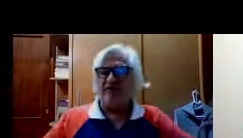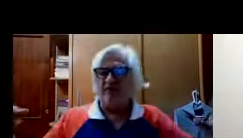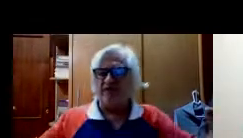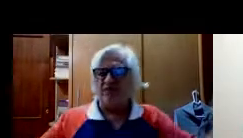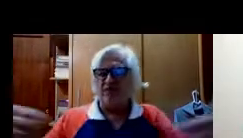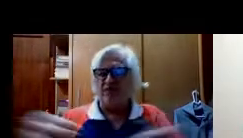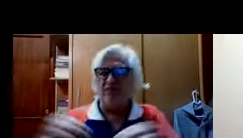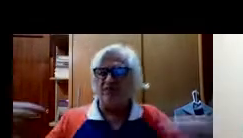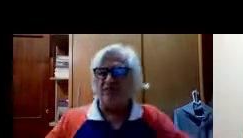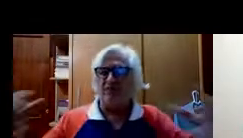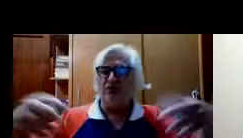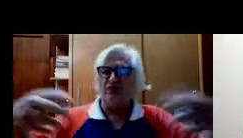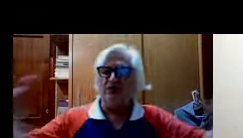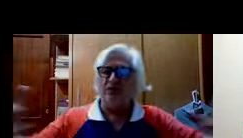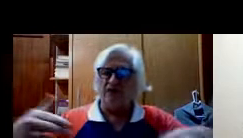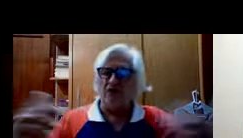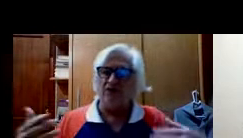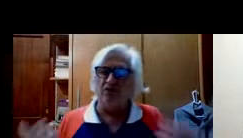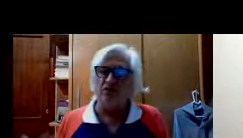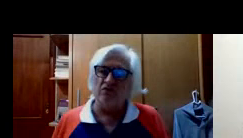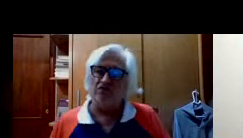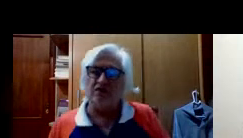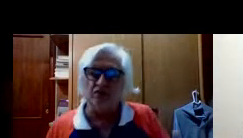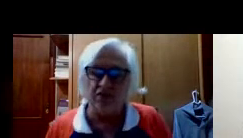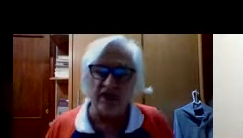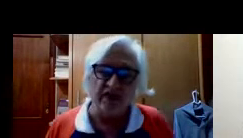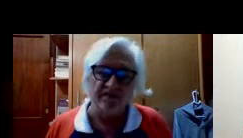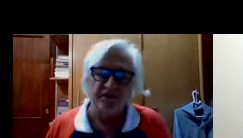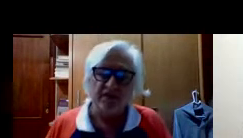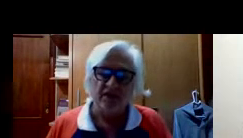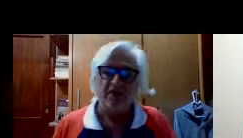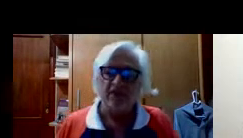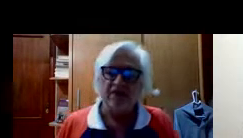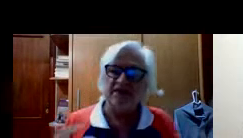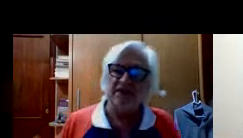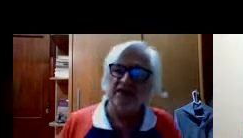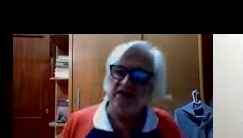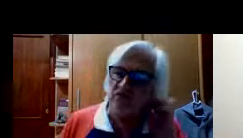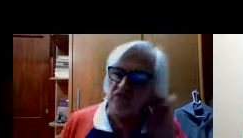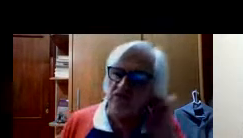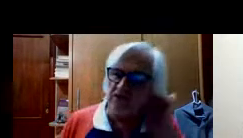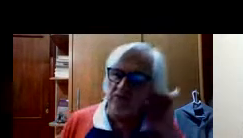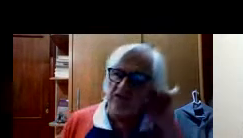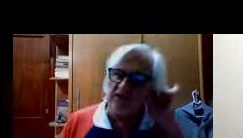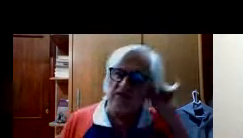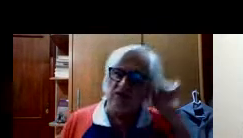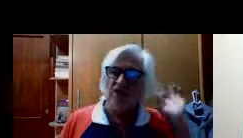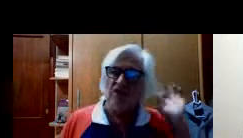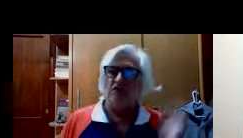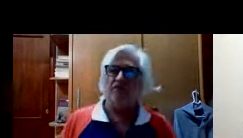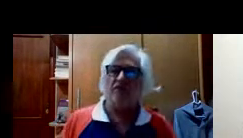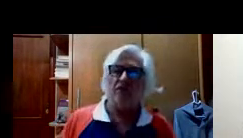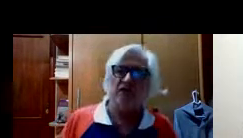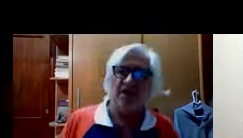barra fininha, uma dimensão é muito menor que a outra, eu não consigo notar. Mas as 3 dimensões